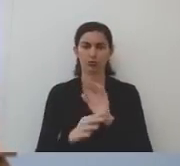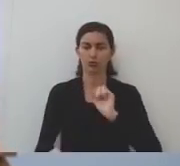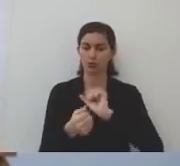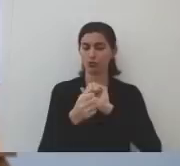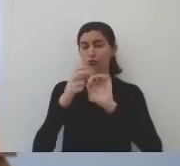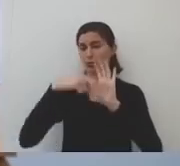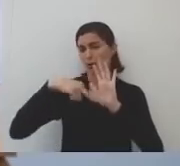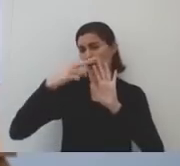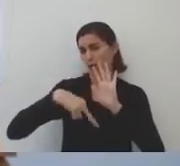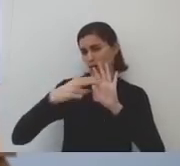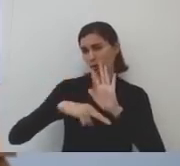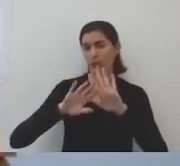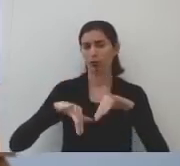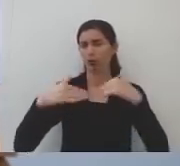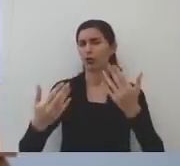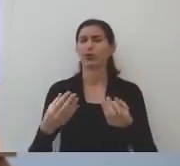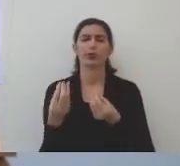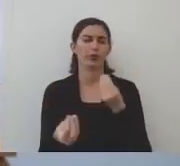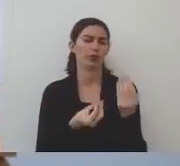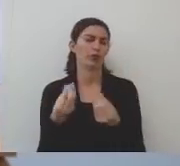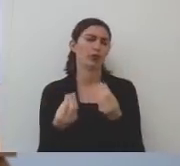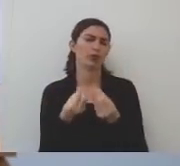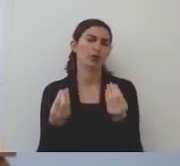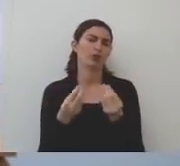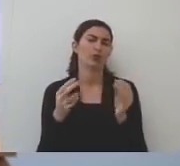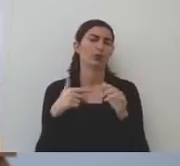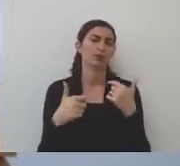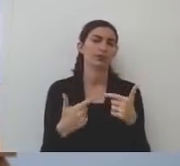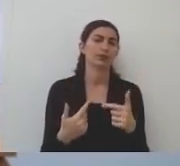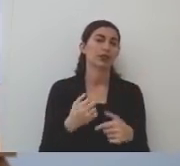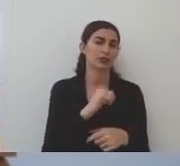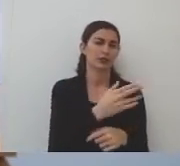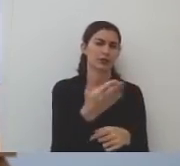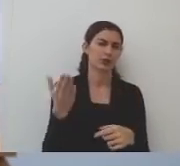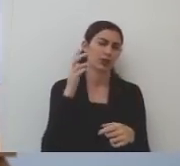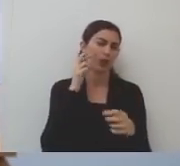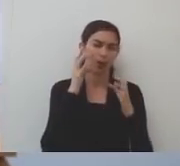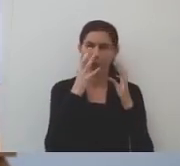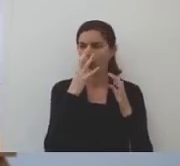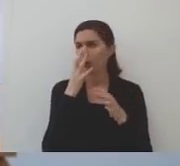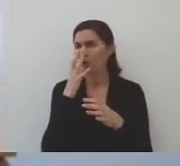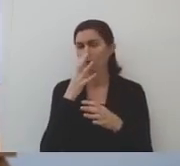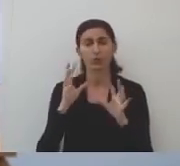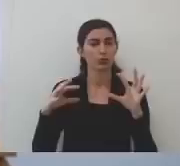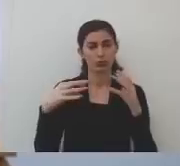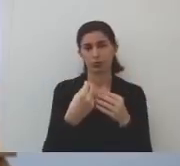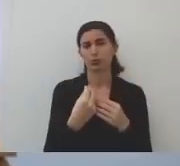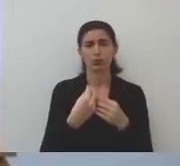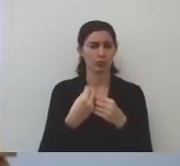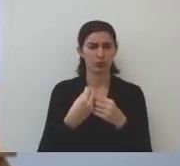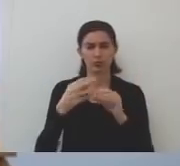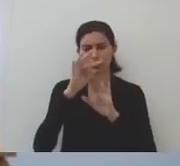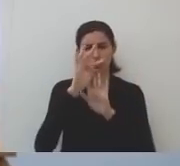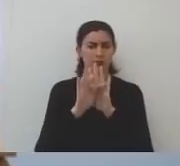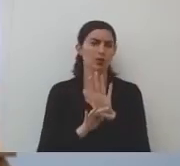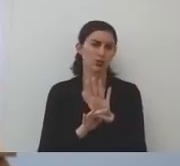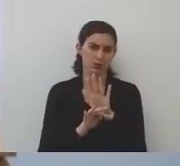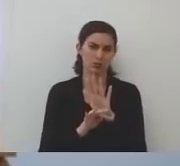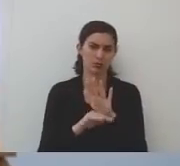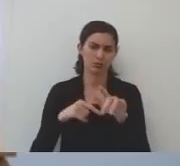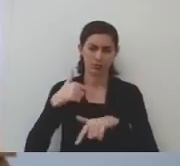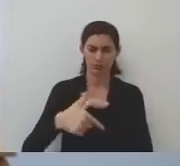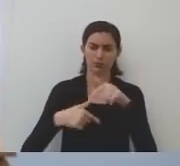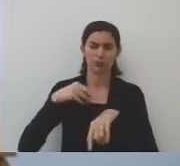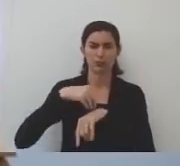ao leitor. Então, de que forma a gente vai trabalhar isso? Se você parou para observar, praticamente todos esses textos que eu trabalhei com